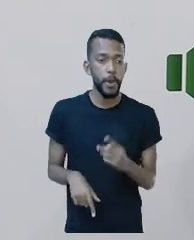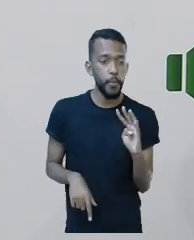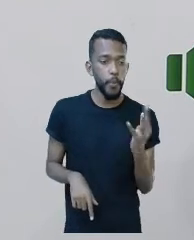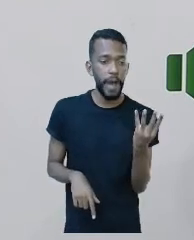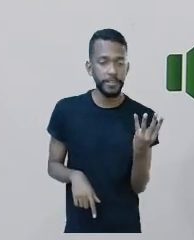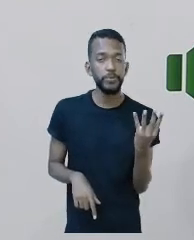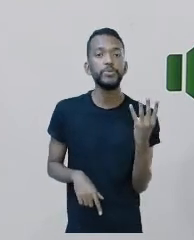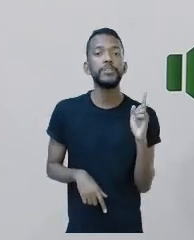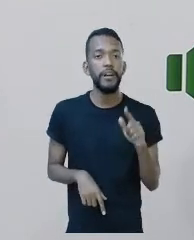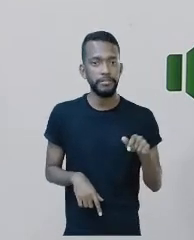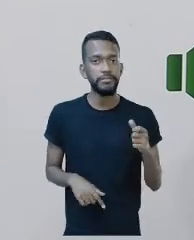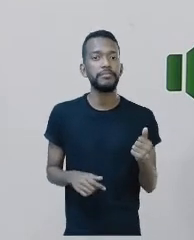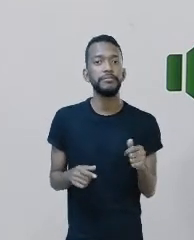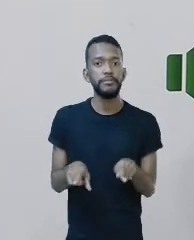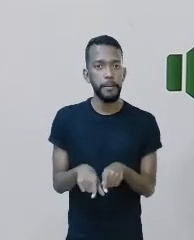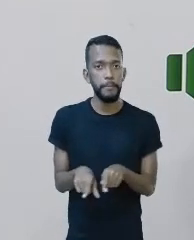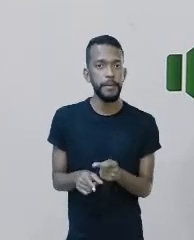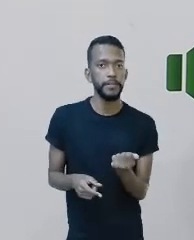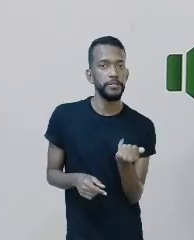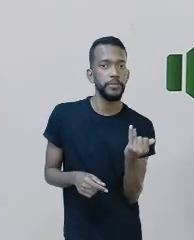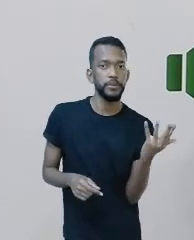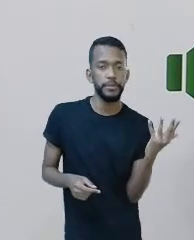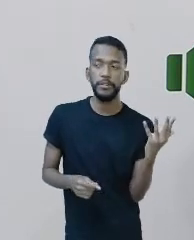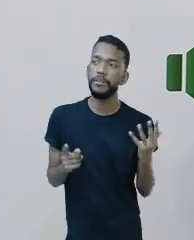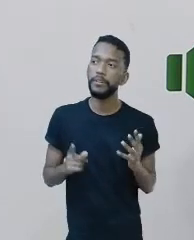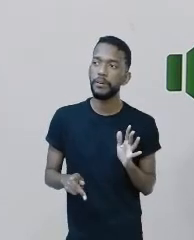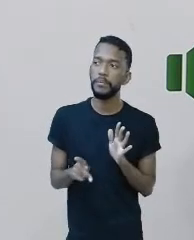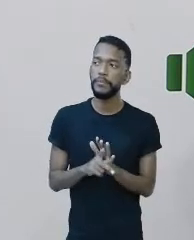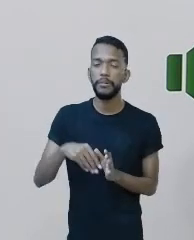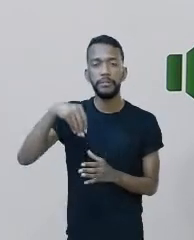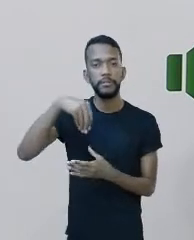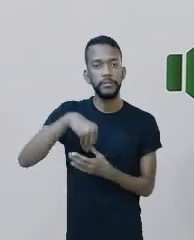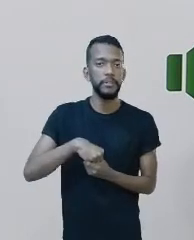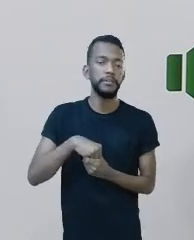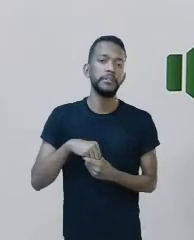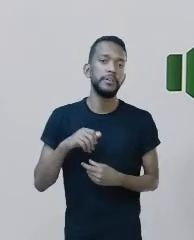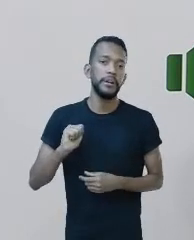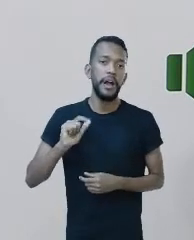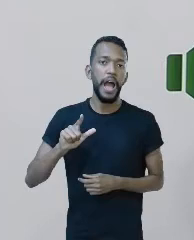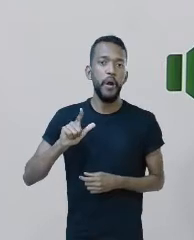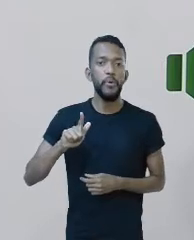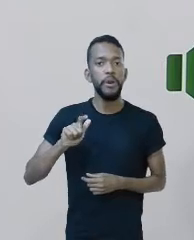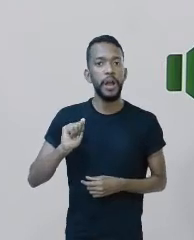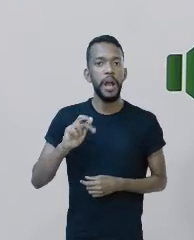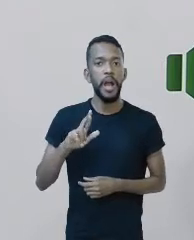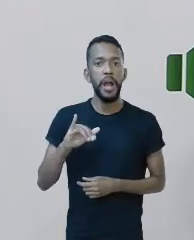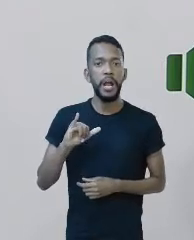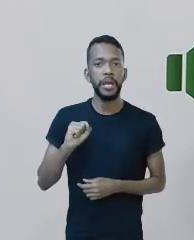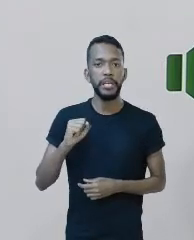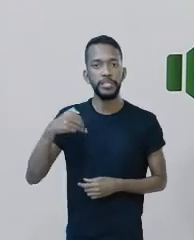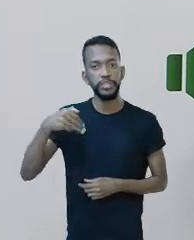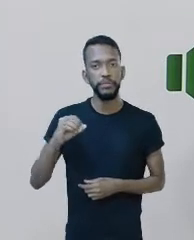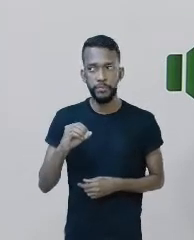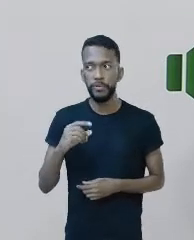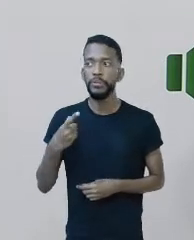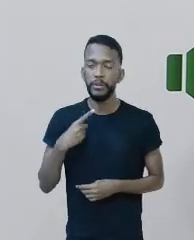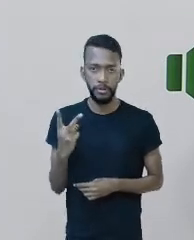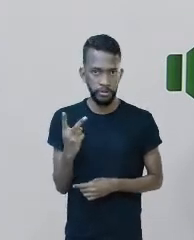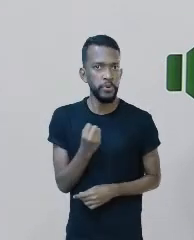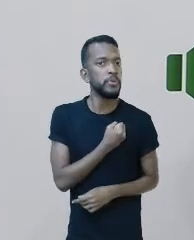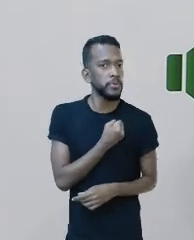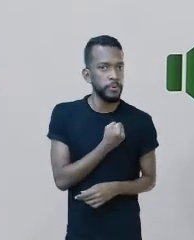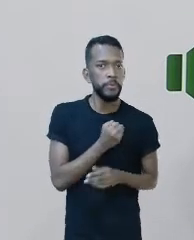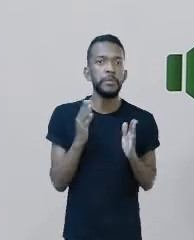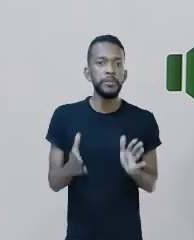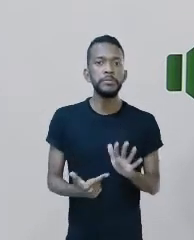está indicando quantidade que está ali no algarismo. Então, esses dois números aí